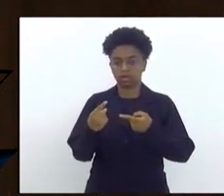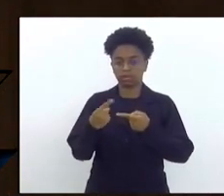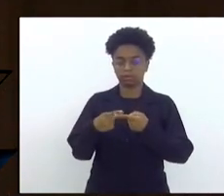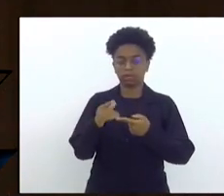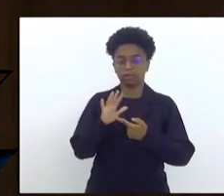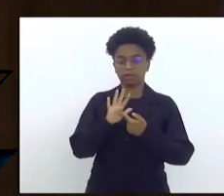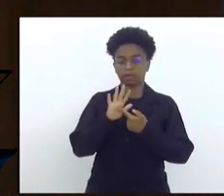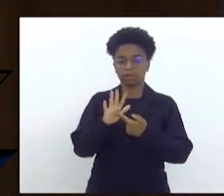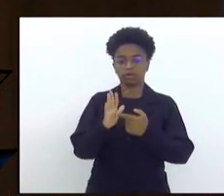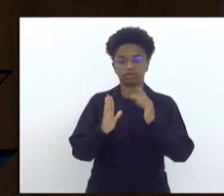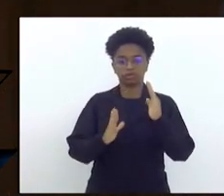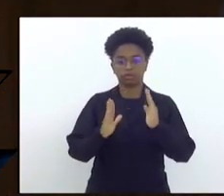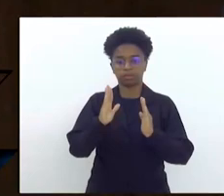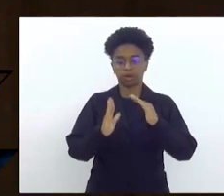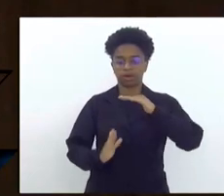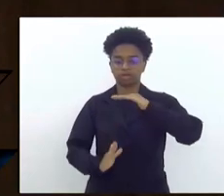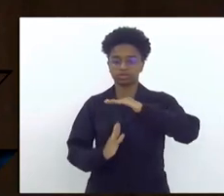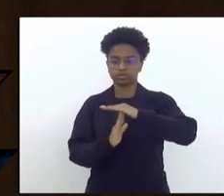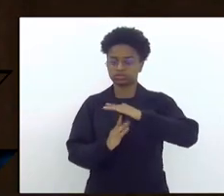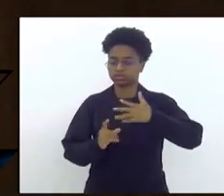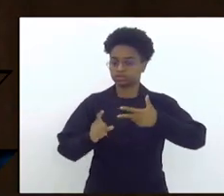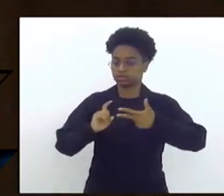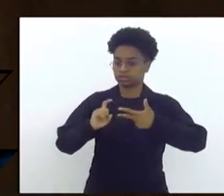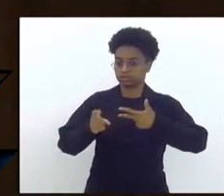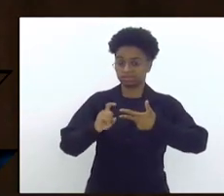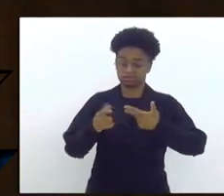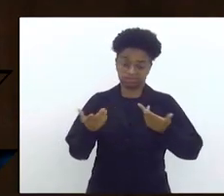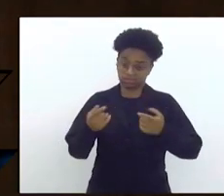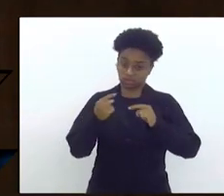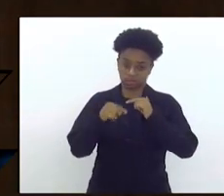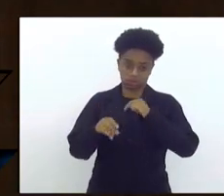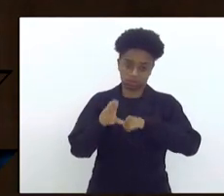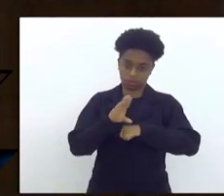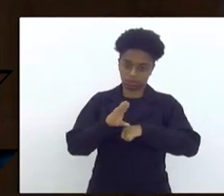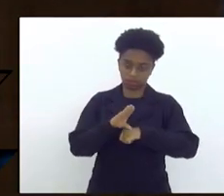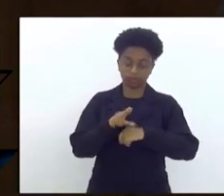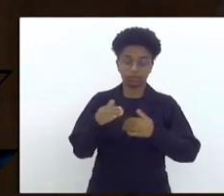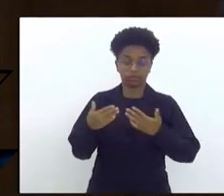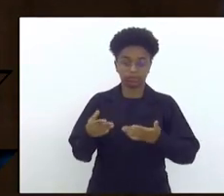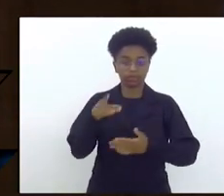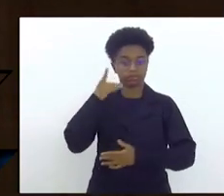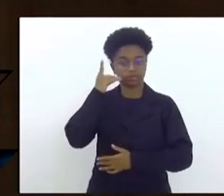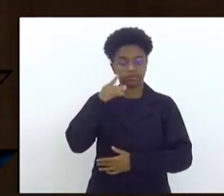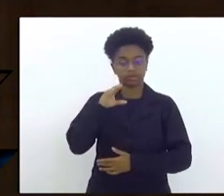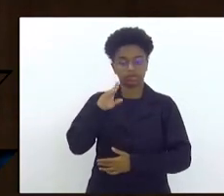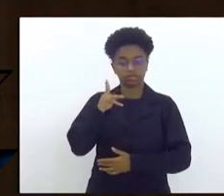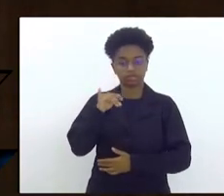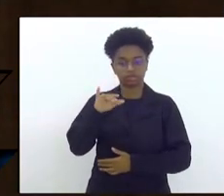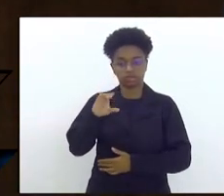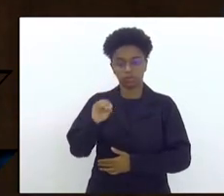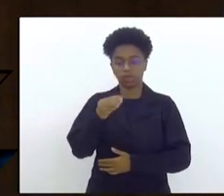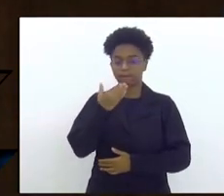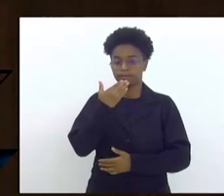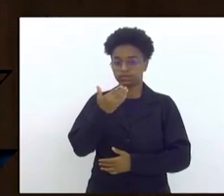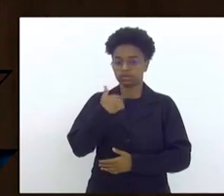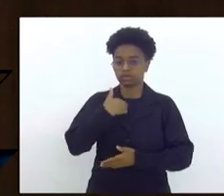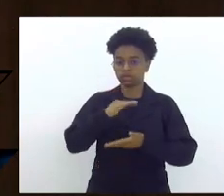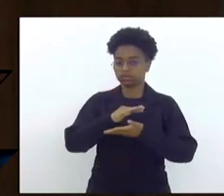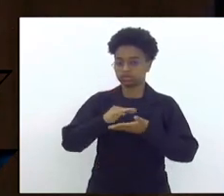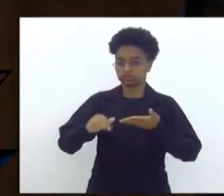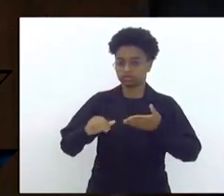prazo para o Executivo O que é incondicional Deputado Chico Machado pediu para retirasse a emenda